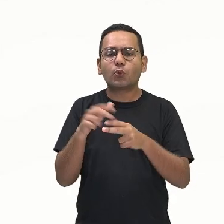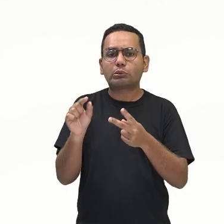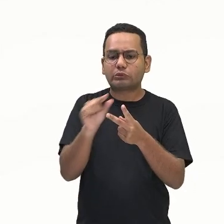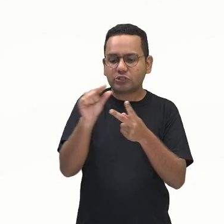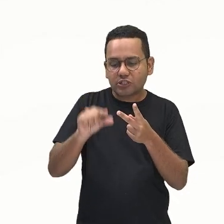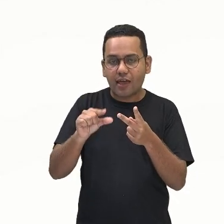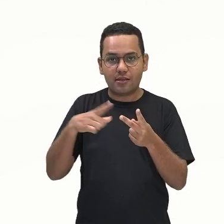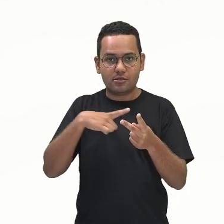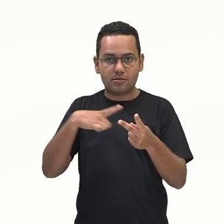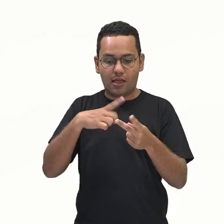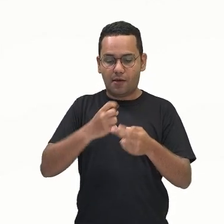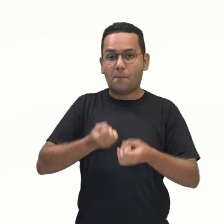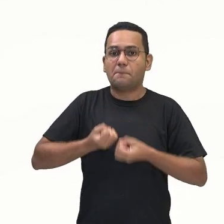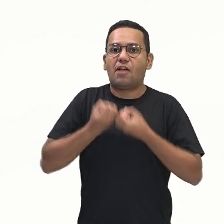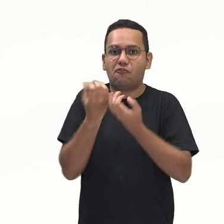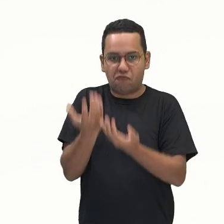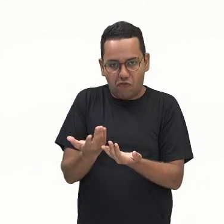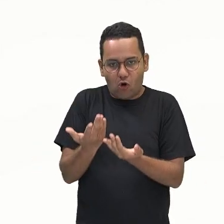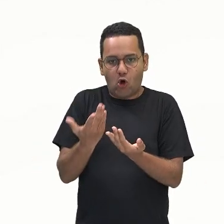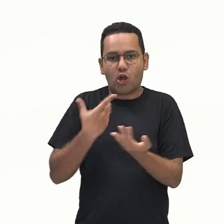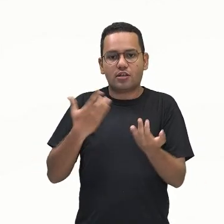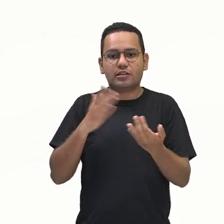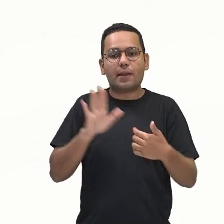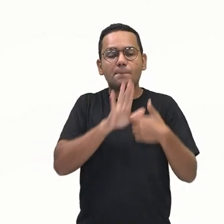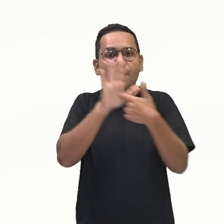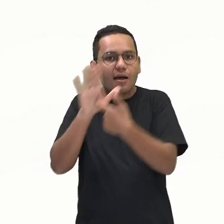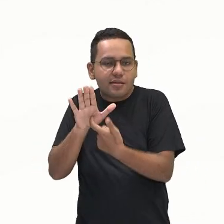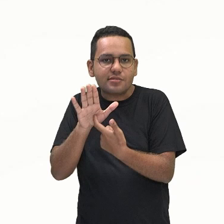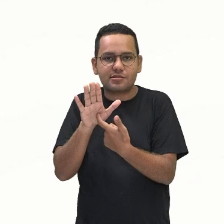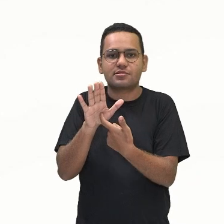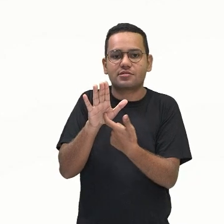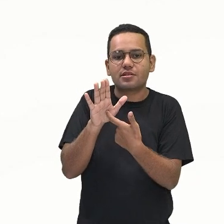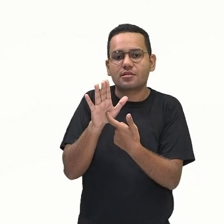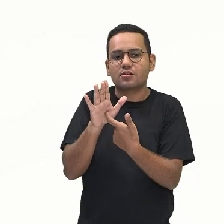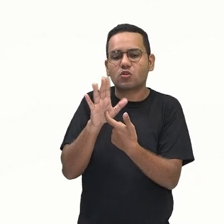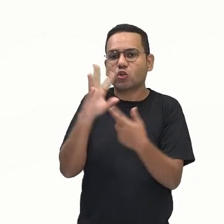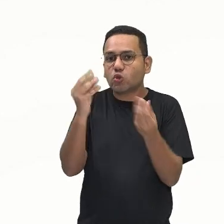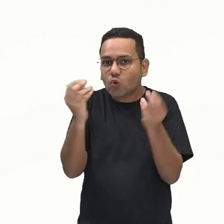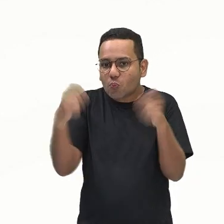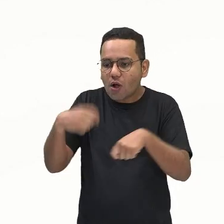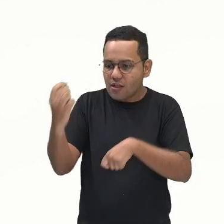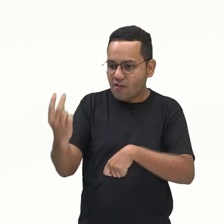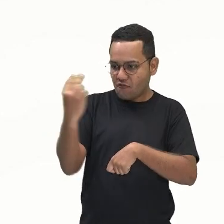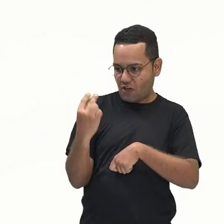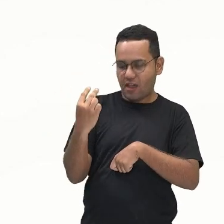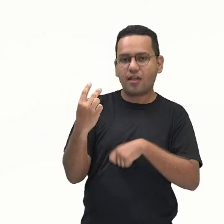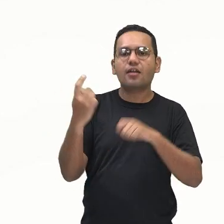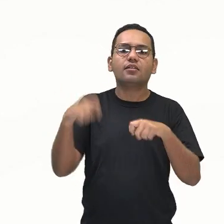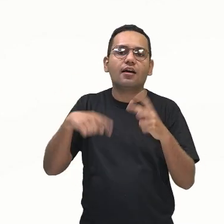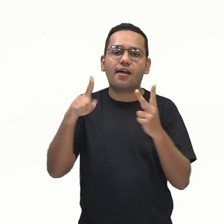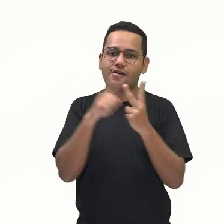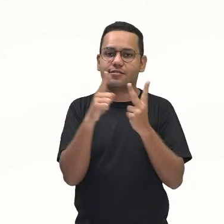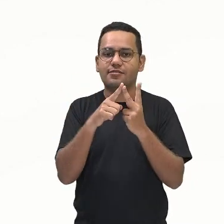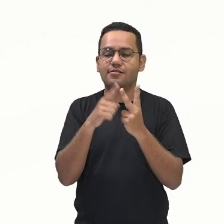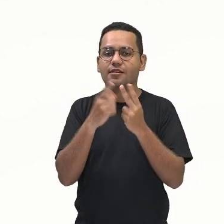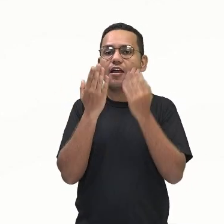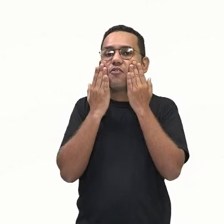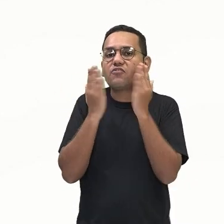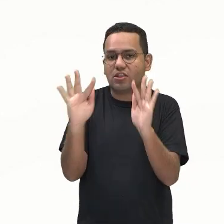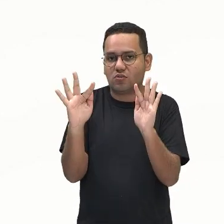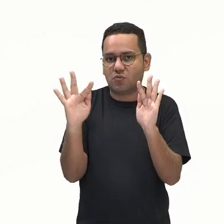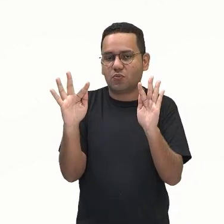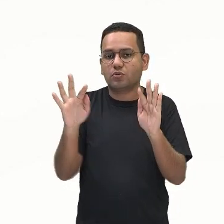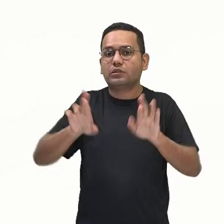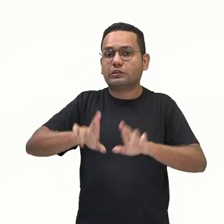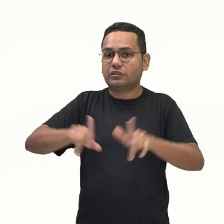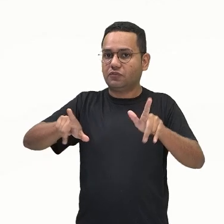indivíduo, como esses genes serão expressos, damos o nome de fenótipo. Então, você está vendo que são dois conceitos